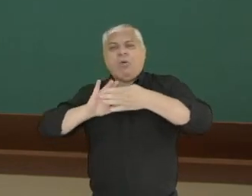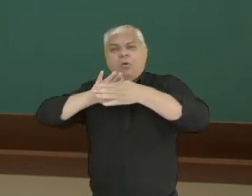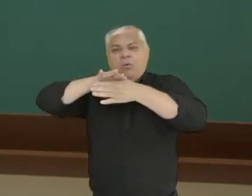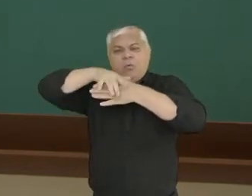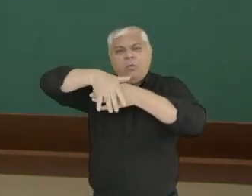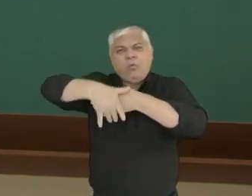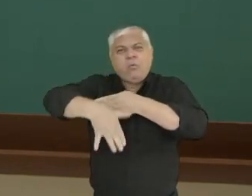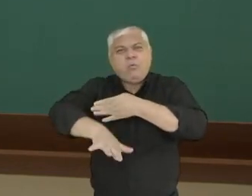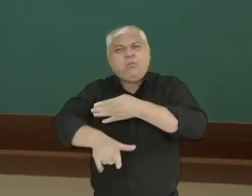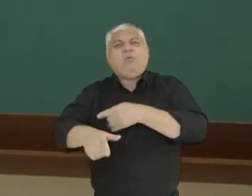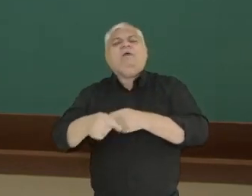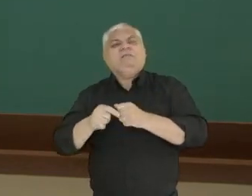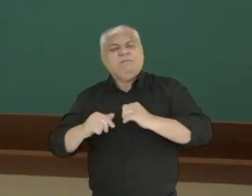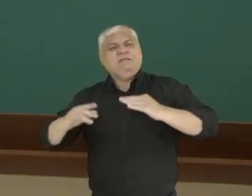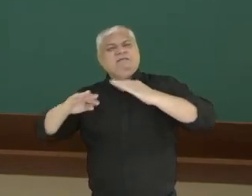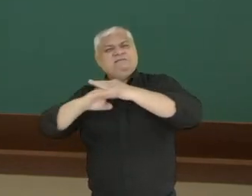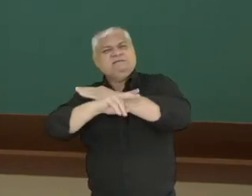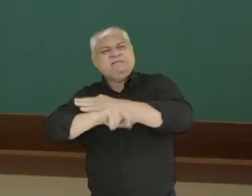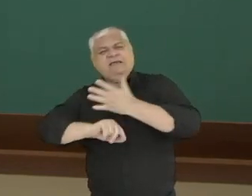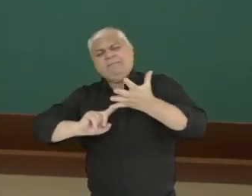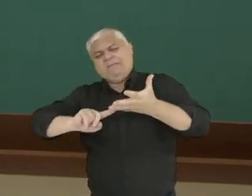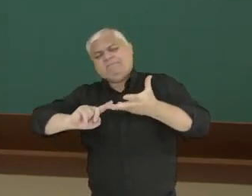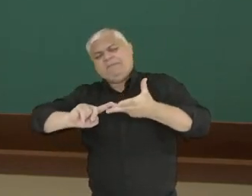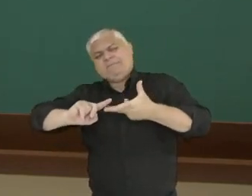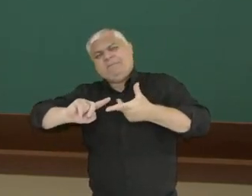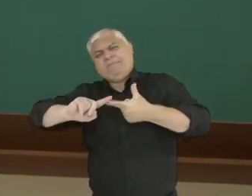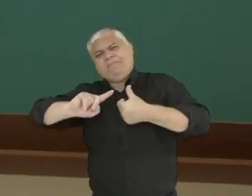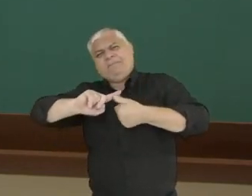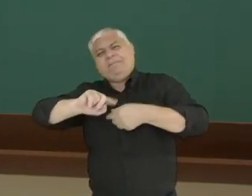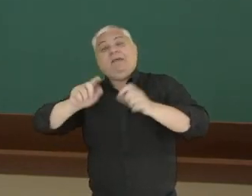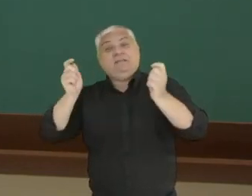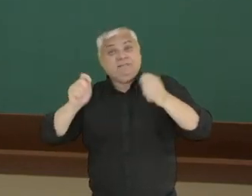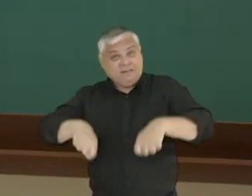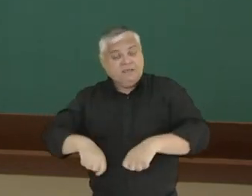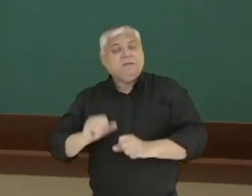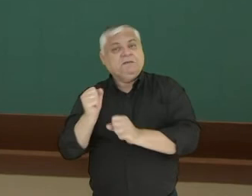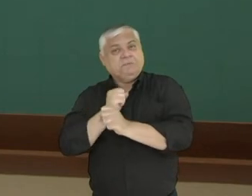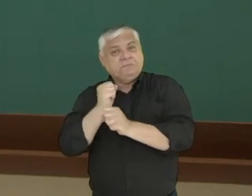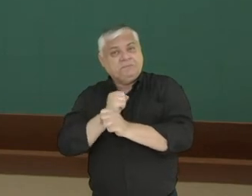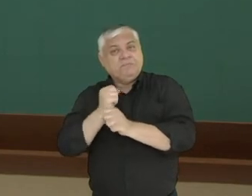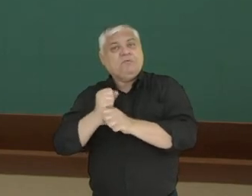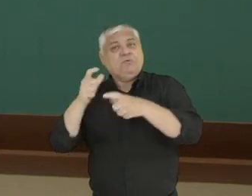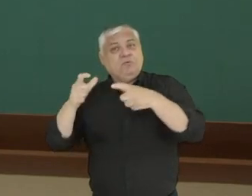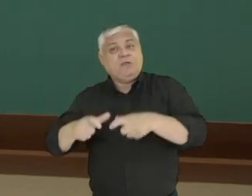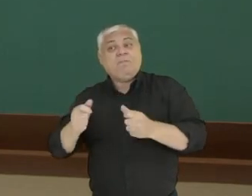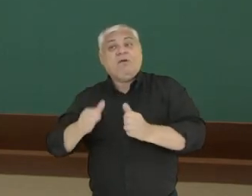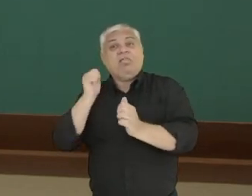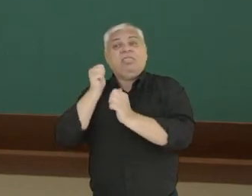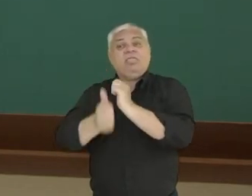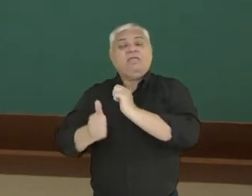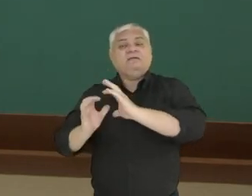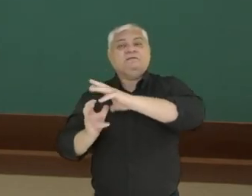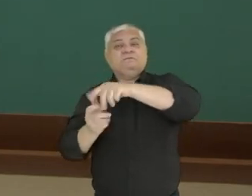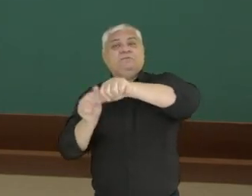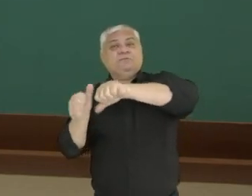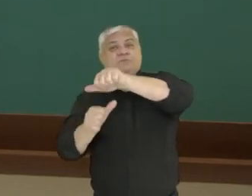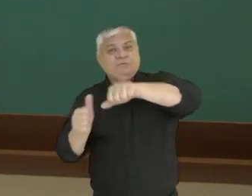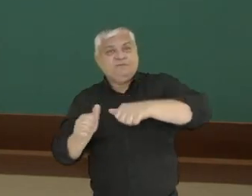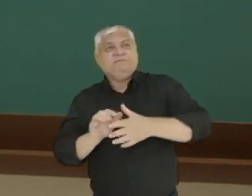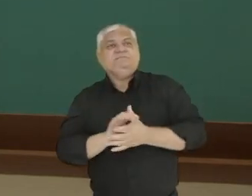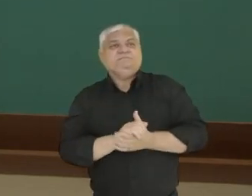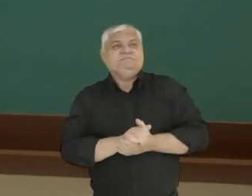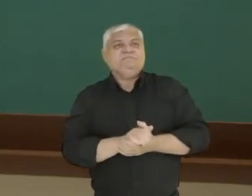desenvolvimento de cidades, uma infinidade de construções que podem realizar o comprometimento e a transformação das